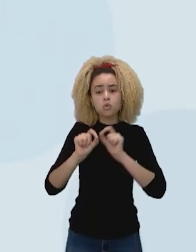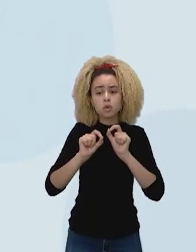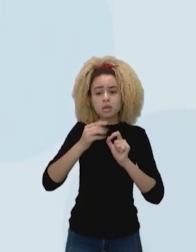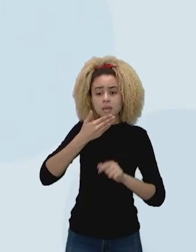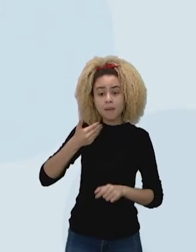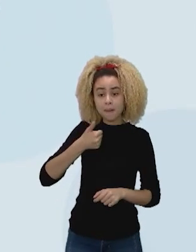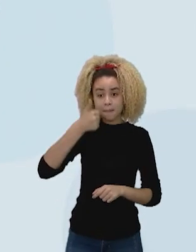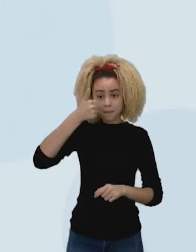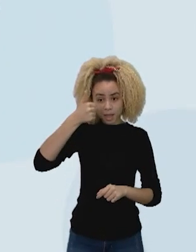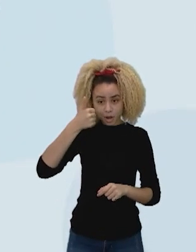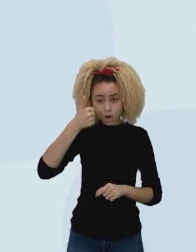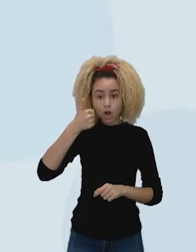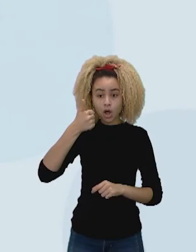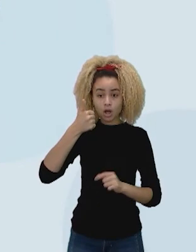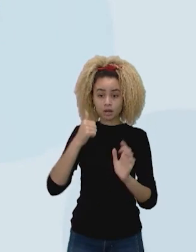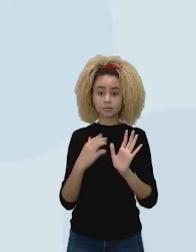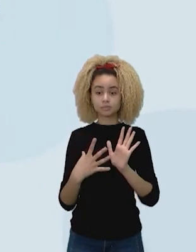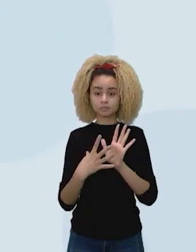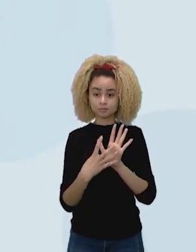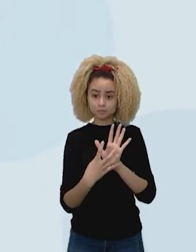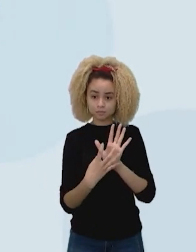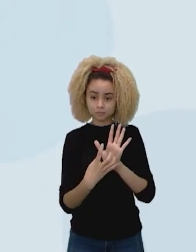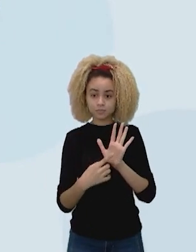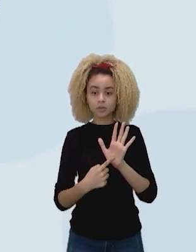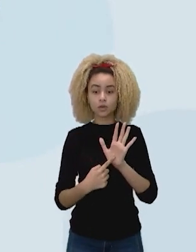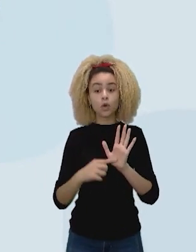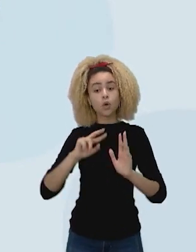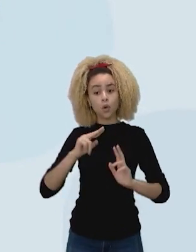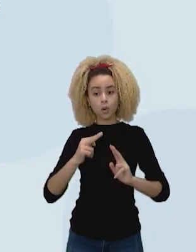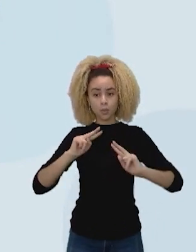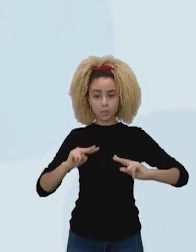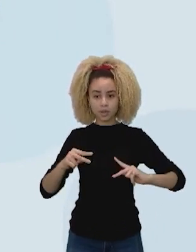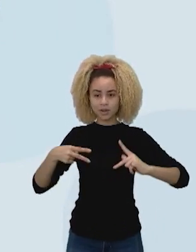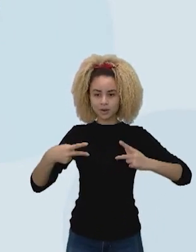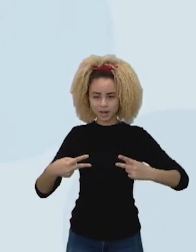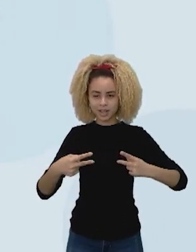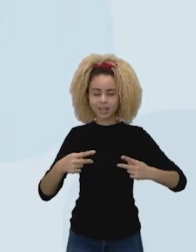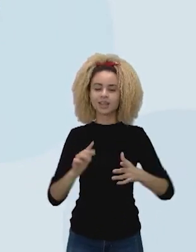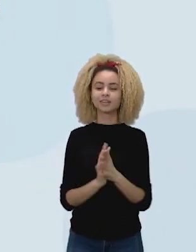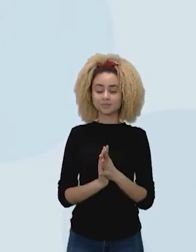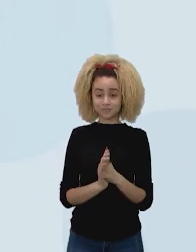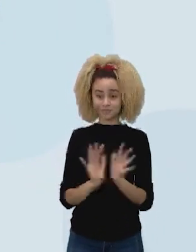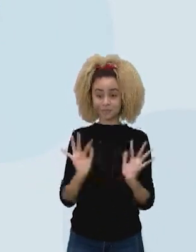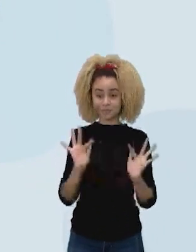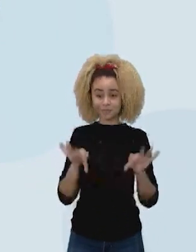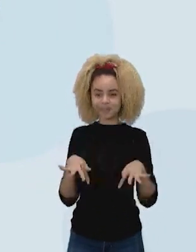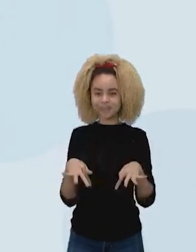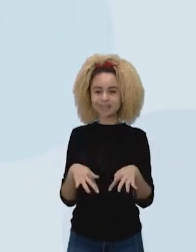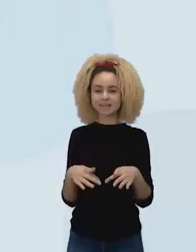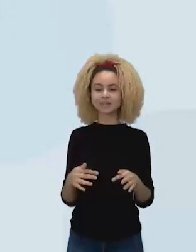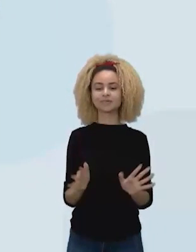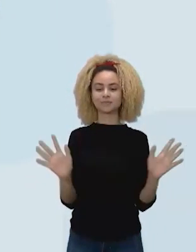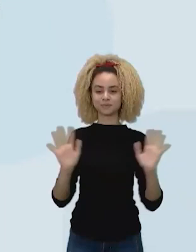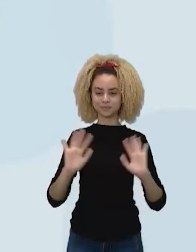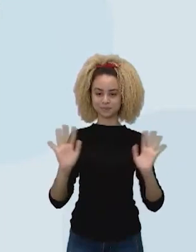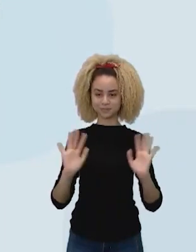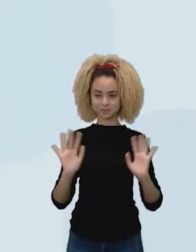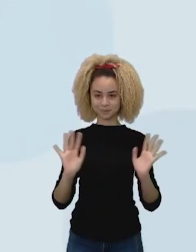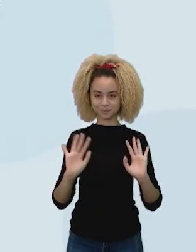acesse aí pelo QR Code ou pelo link que vai aparecer para vocês. A gente vai ficando por aqui, até a próxima, galera.